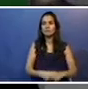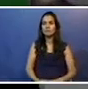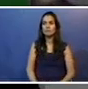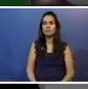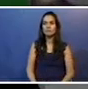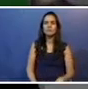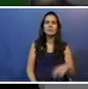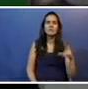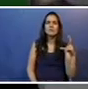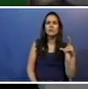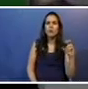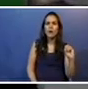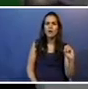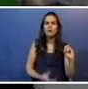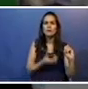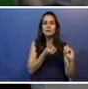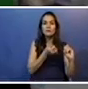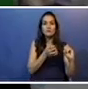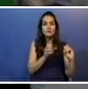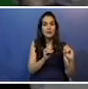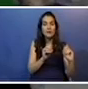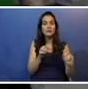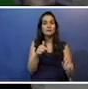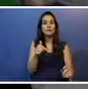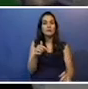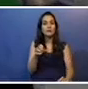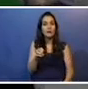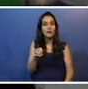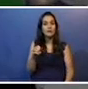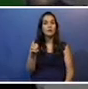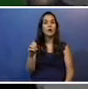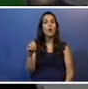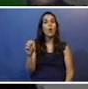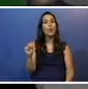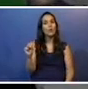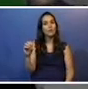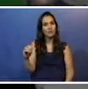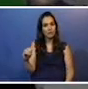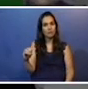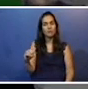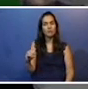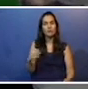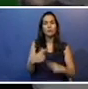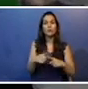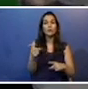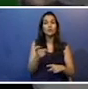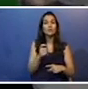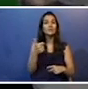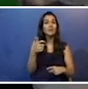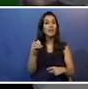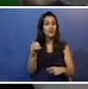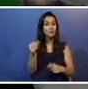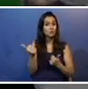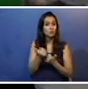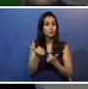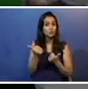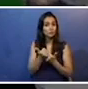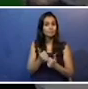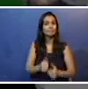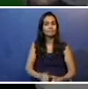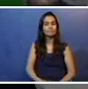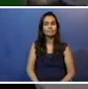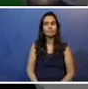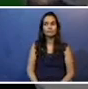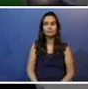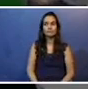70, 80. Aqui vale 50 e cada X vale 10. 50,